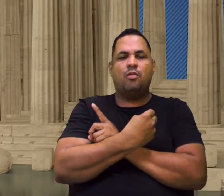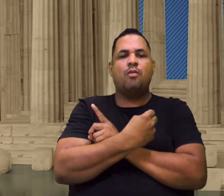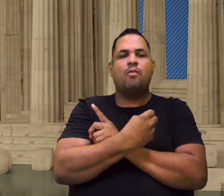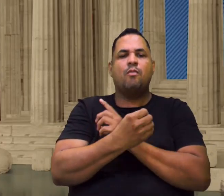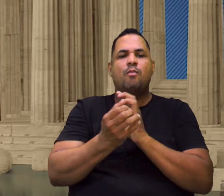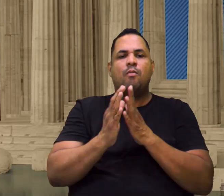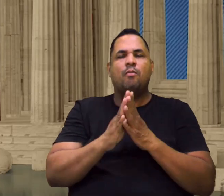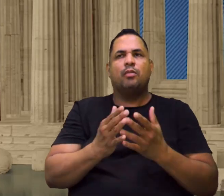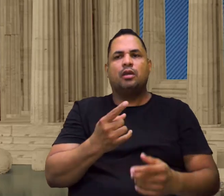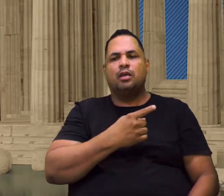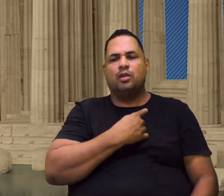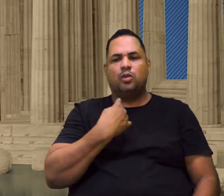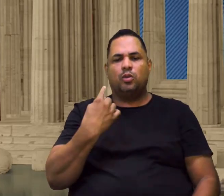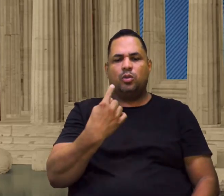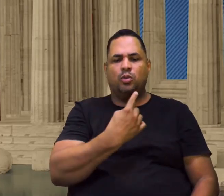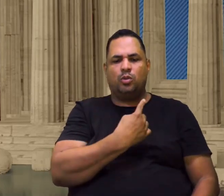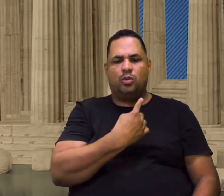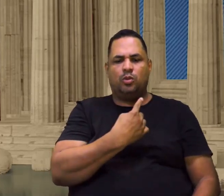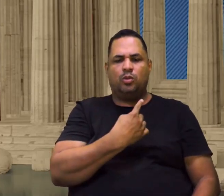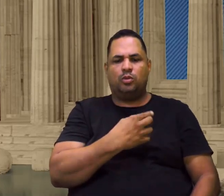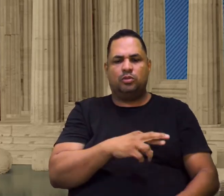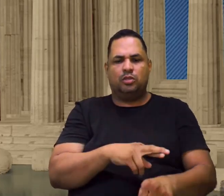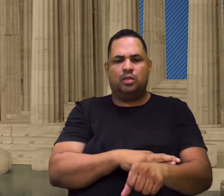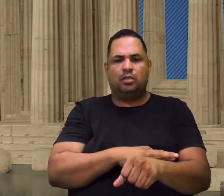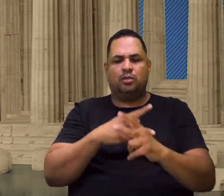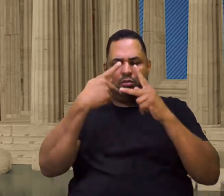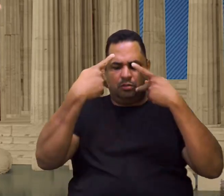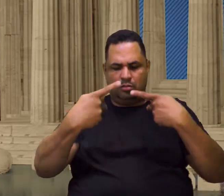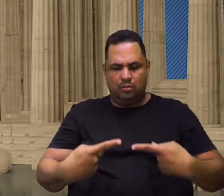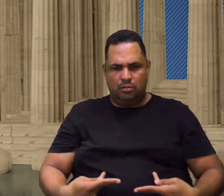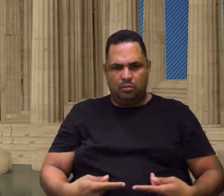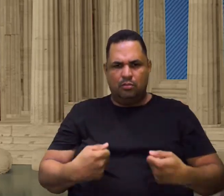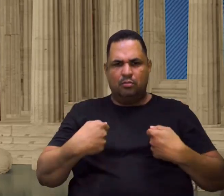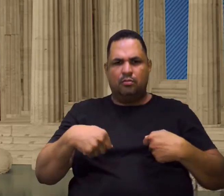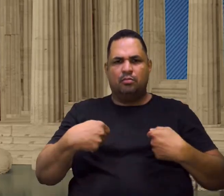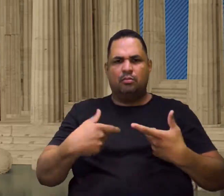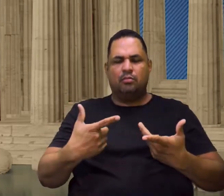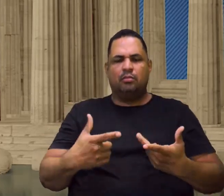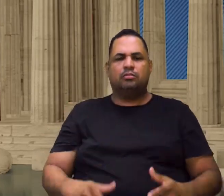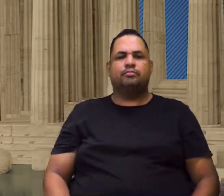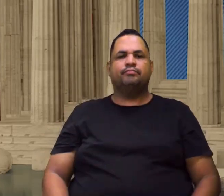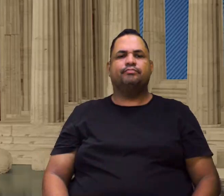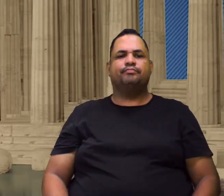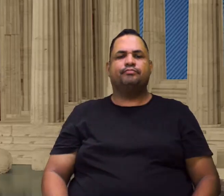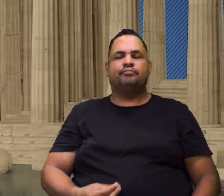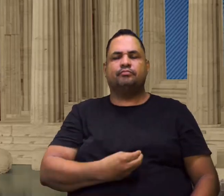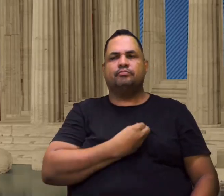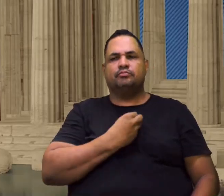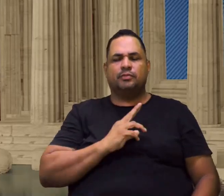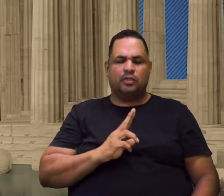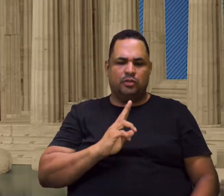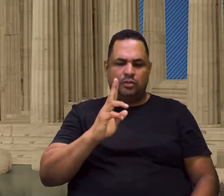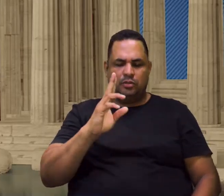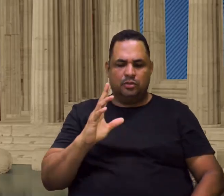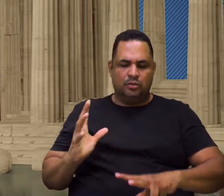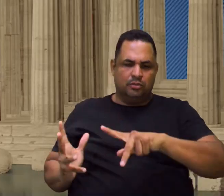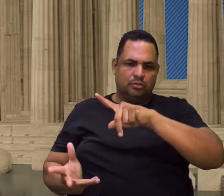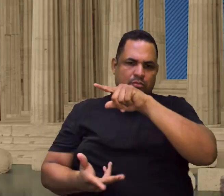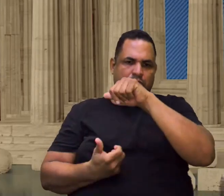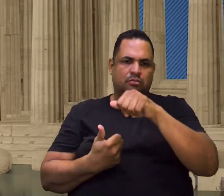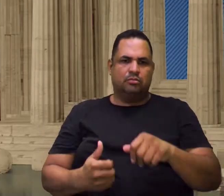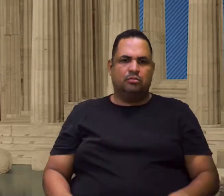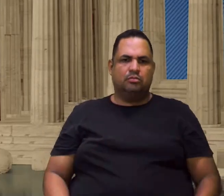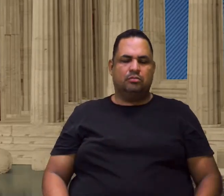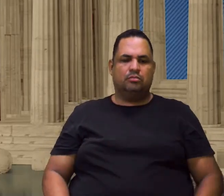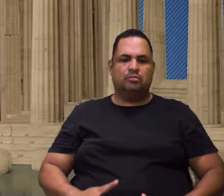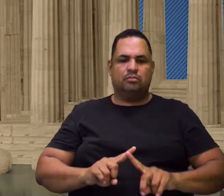A raça humana, ela merece, né, viver, né, no seu planeta, né, como durante muitos anos para frente. Muito legal isso.